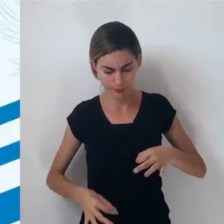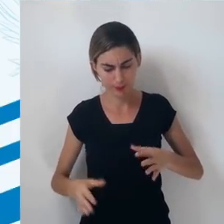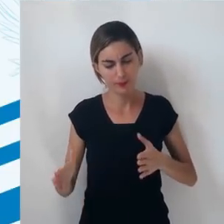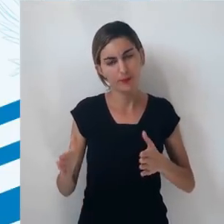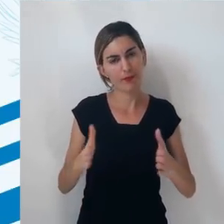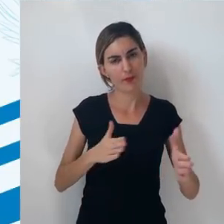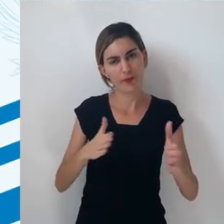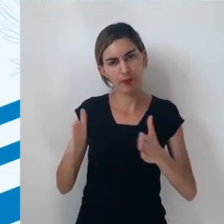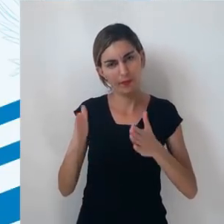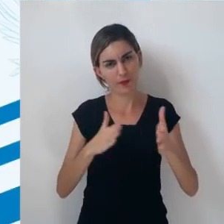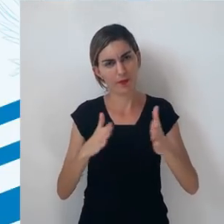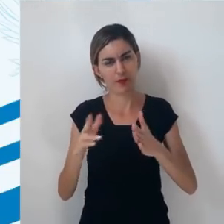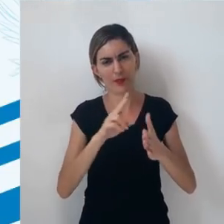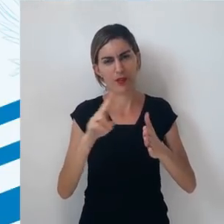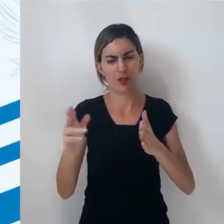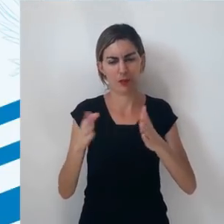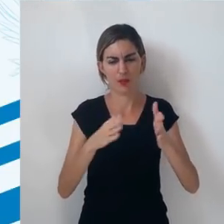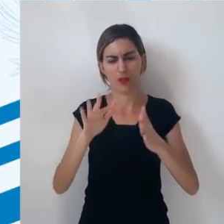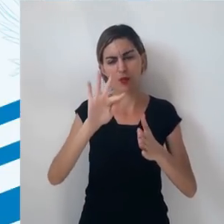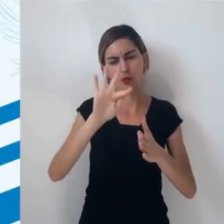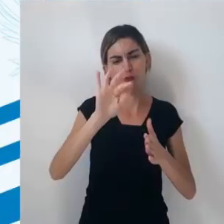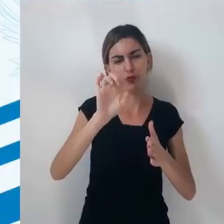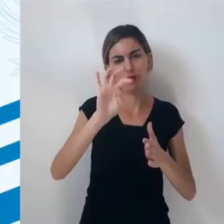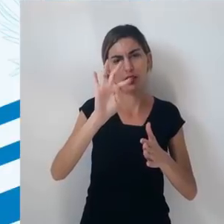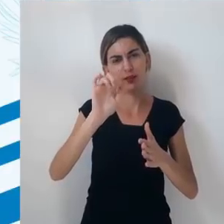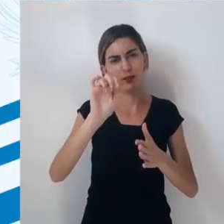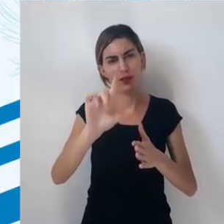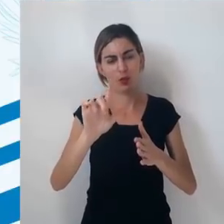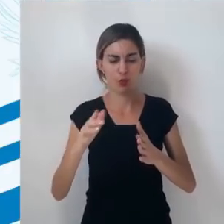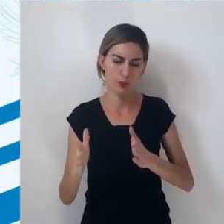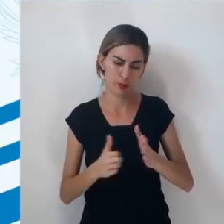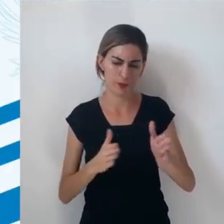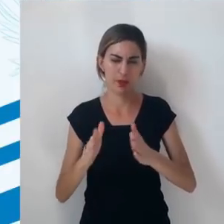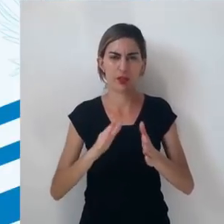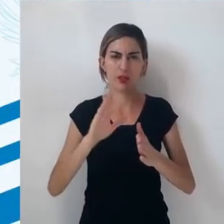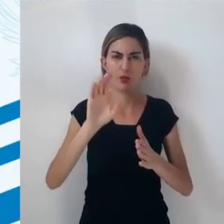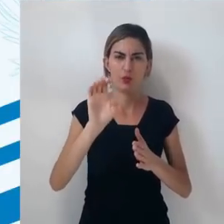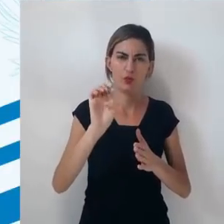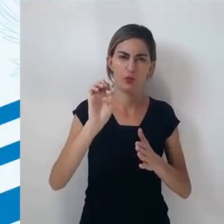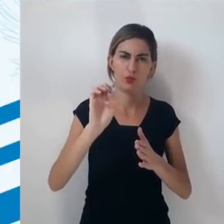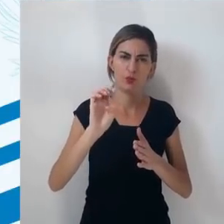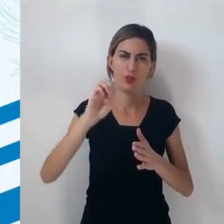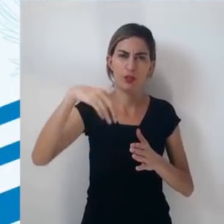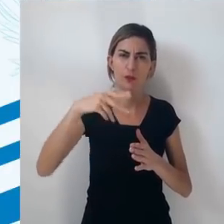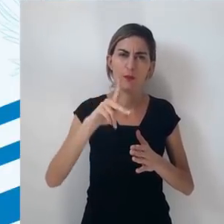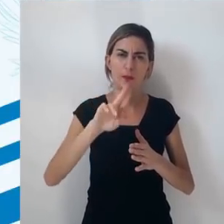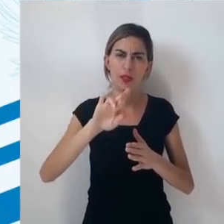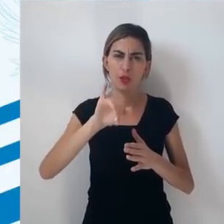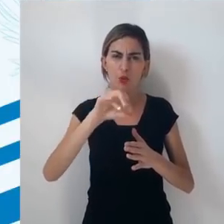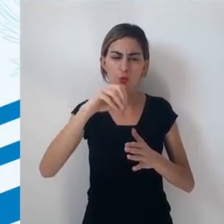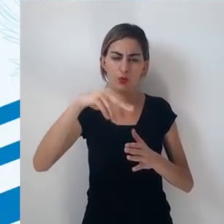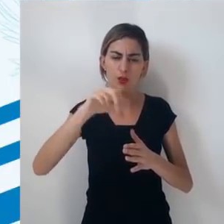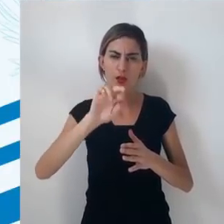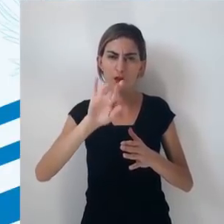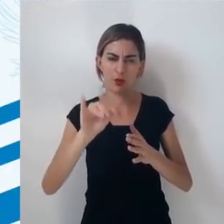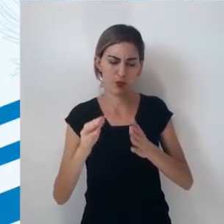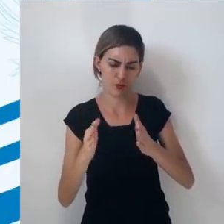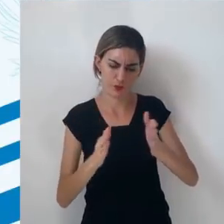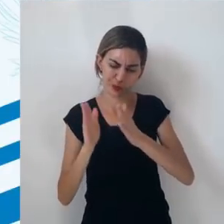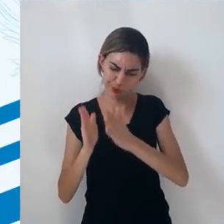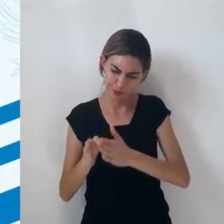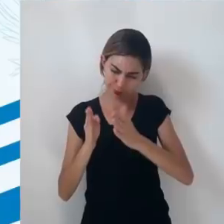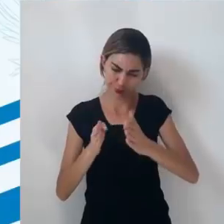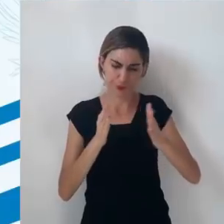um período que a gente chama de período fetal ou período embrionário, onde se vai ter